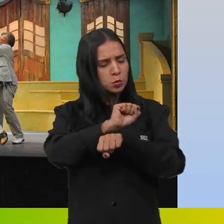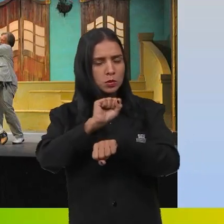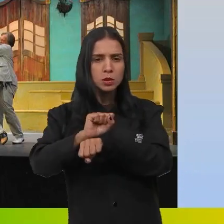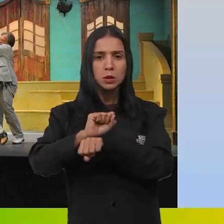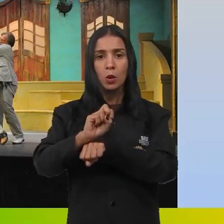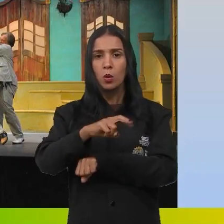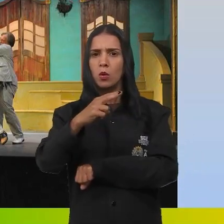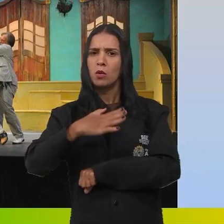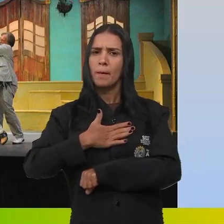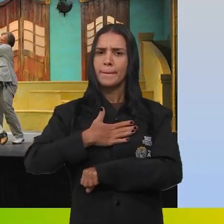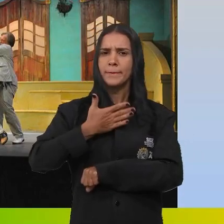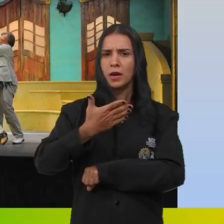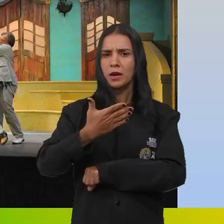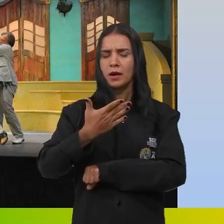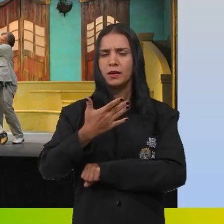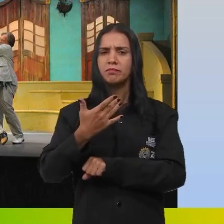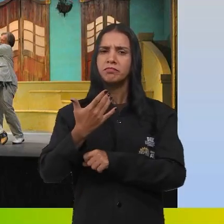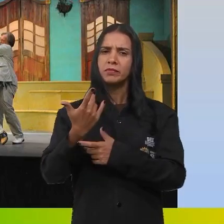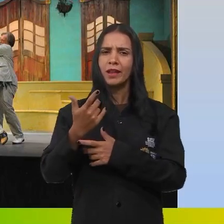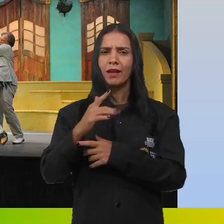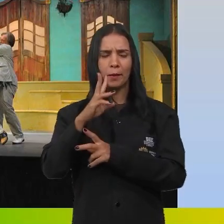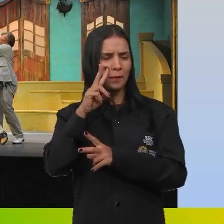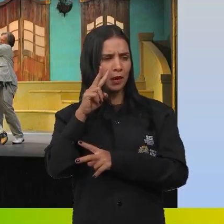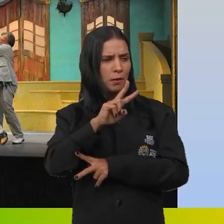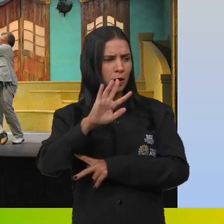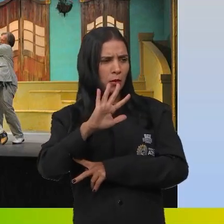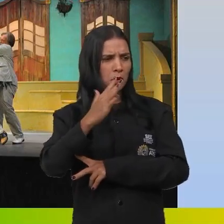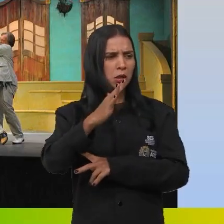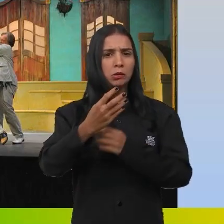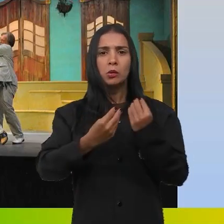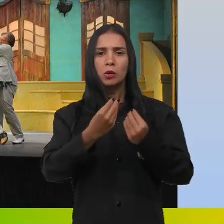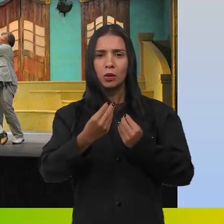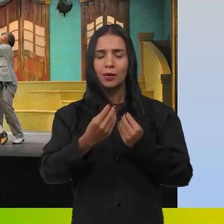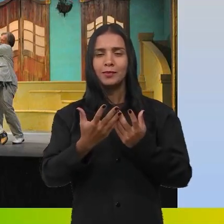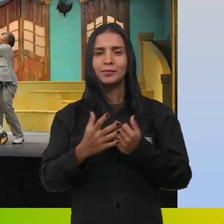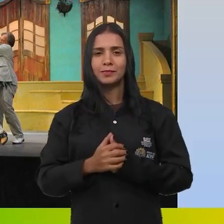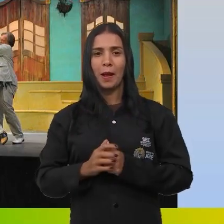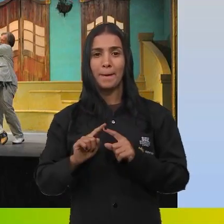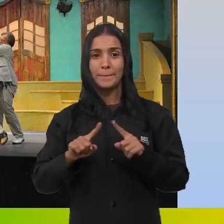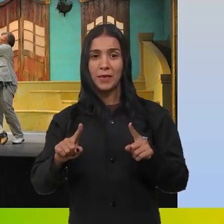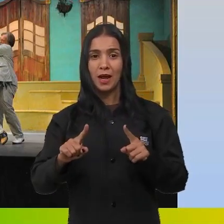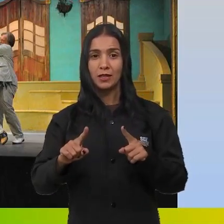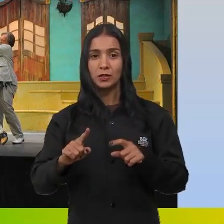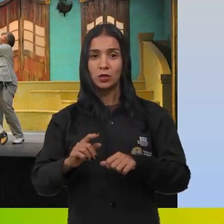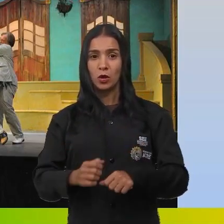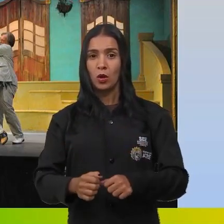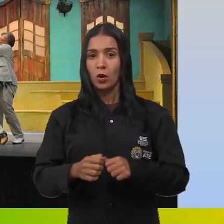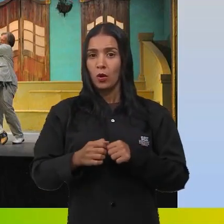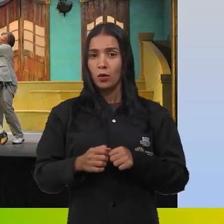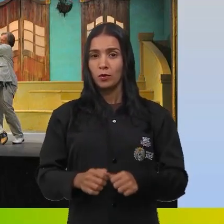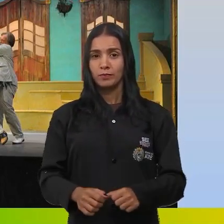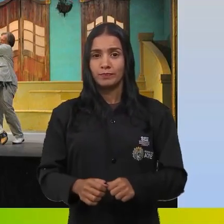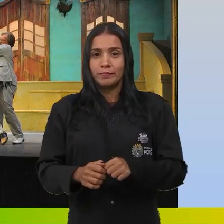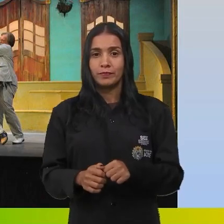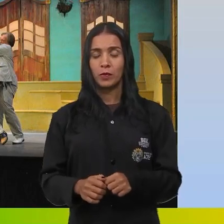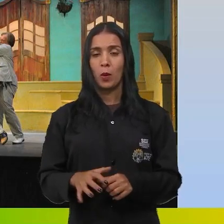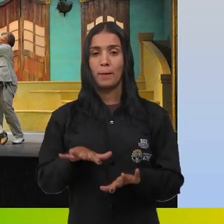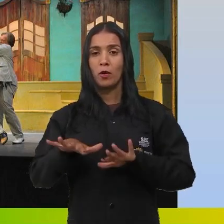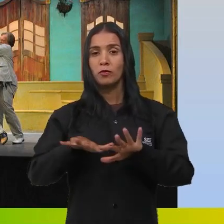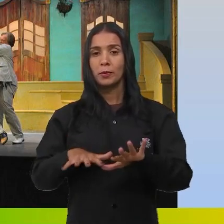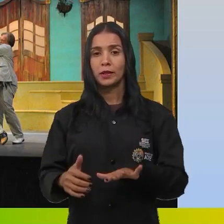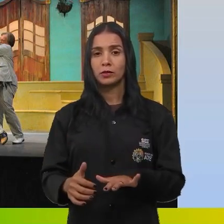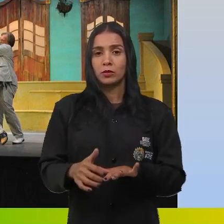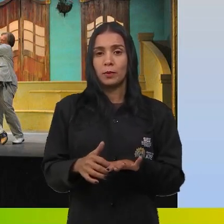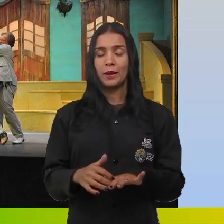surpreso ou então apreensivo com o que está acontecendo. E o seu braço ligeiramente erguido sugere uma reação contida ali, como se